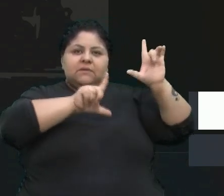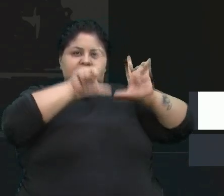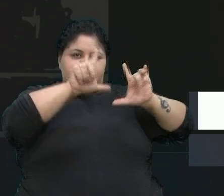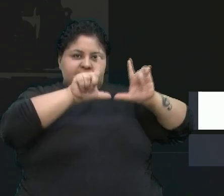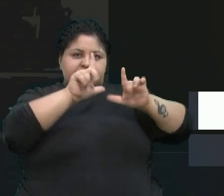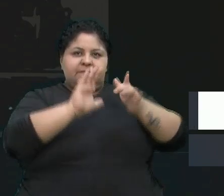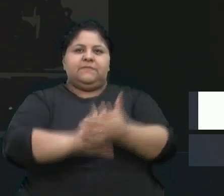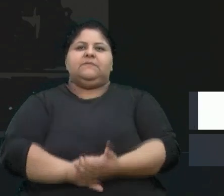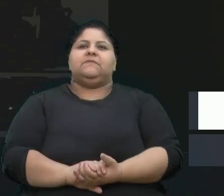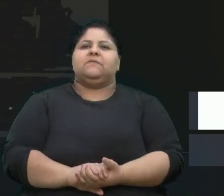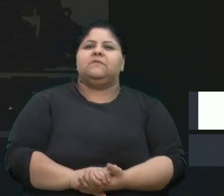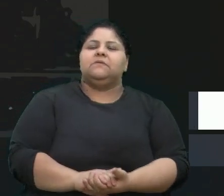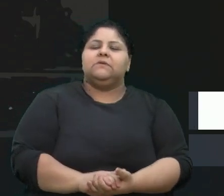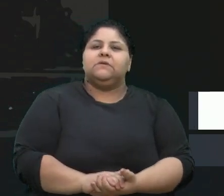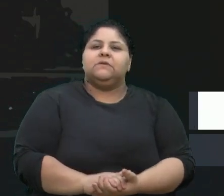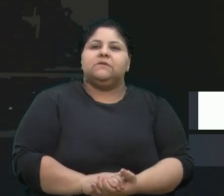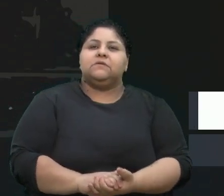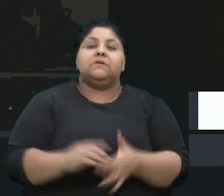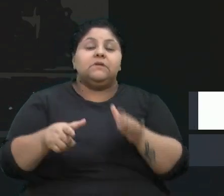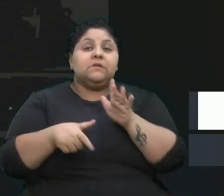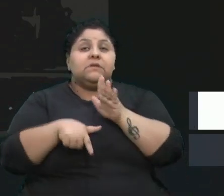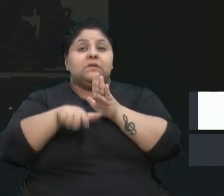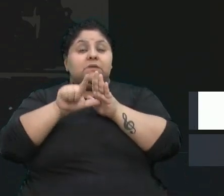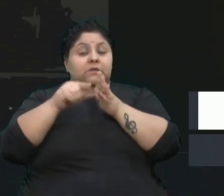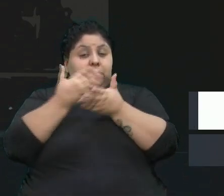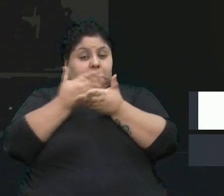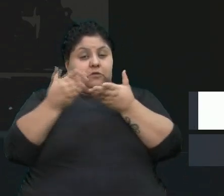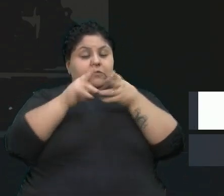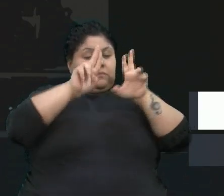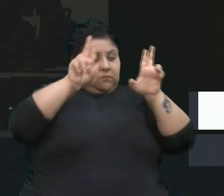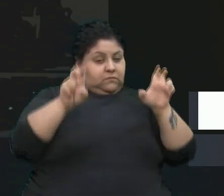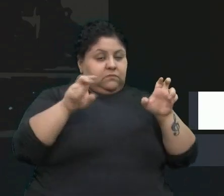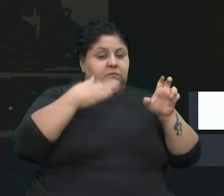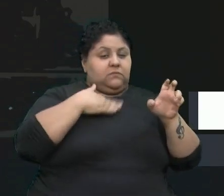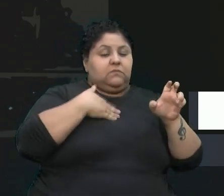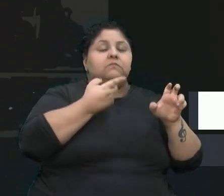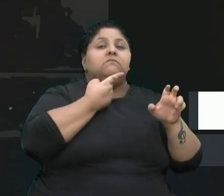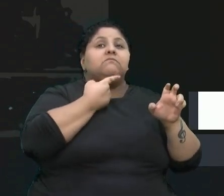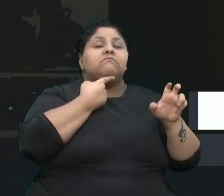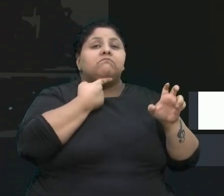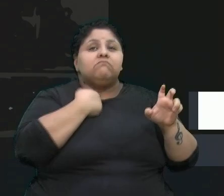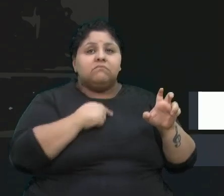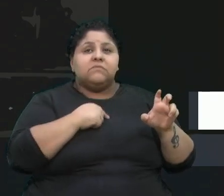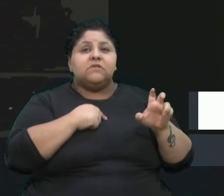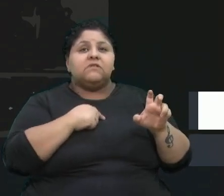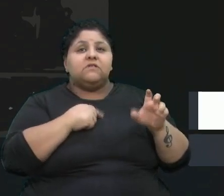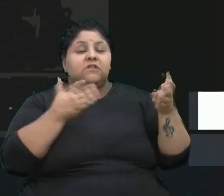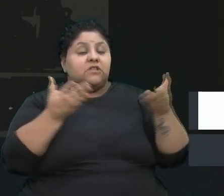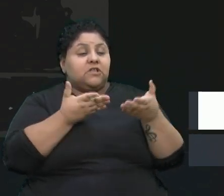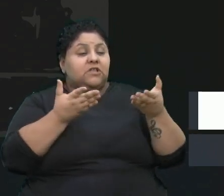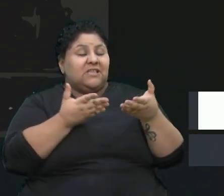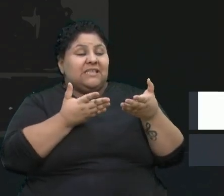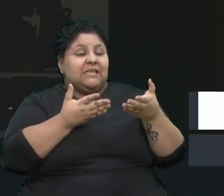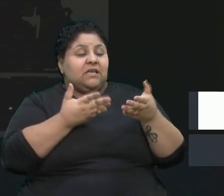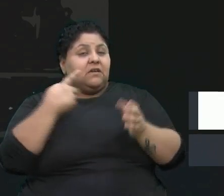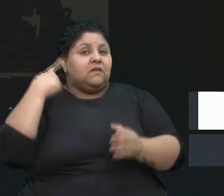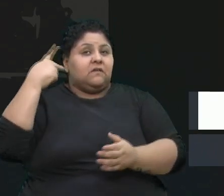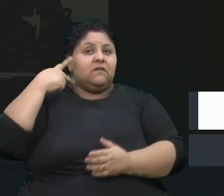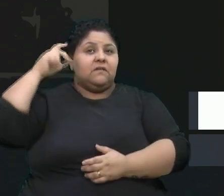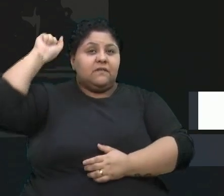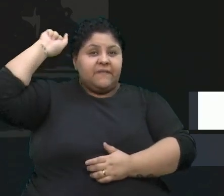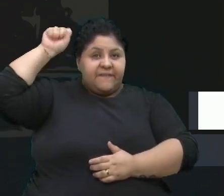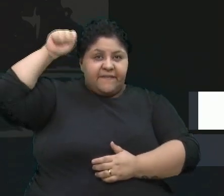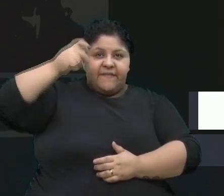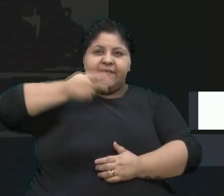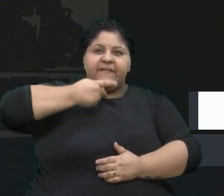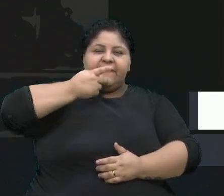Câmara. Antes de eu entrar no meu assunto, eu gostaria já que o vereador Xuxa falou sobre o